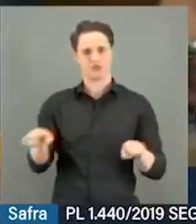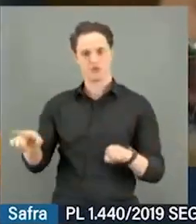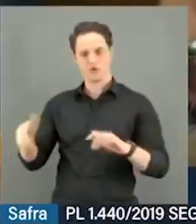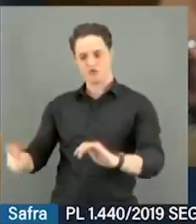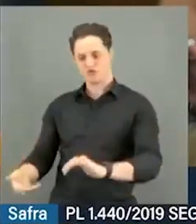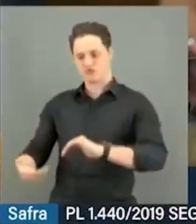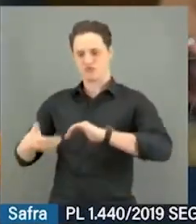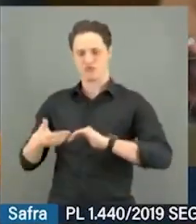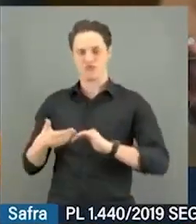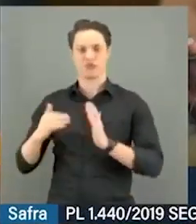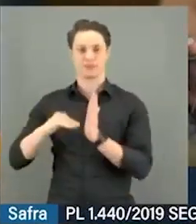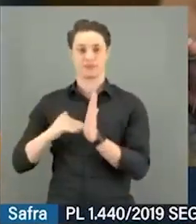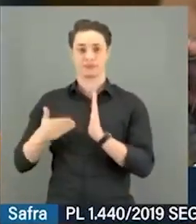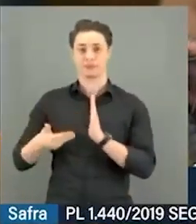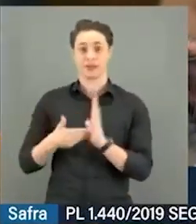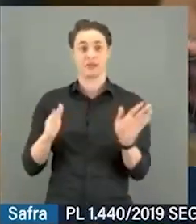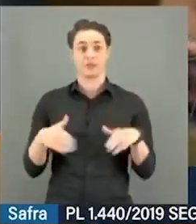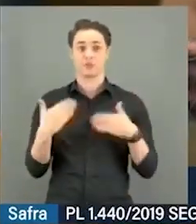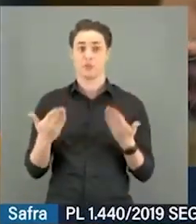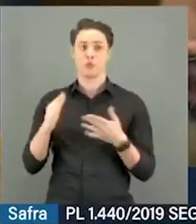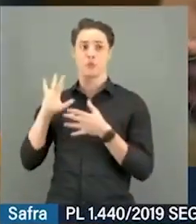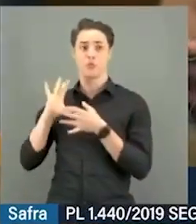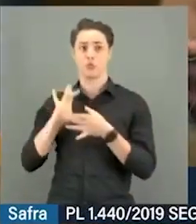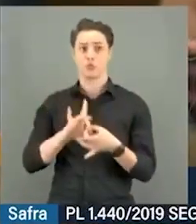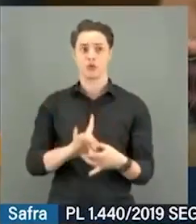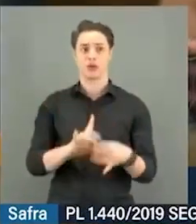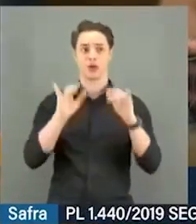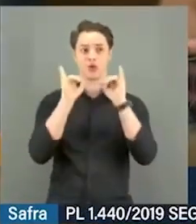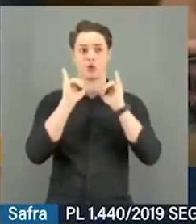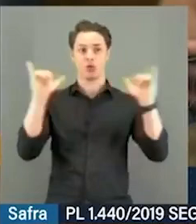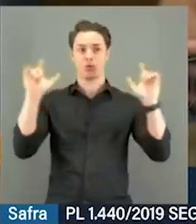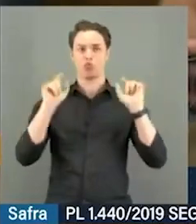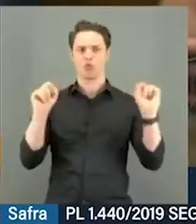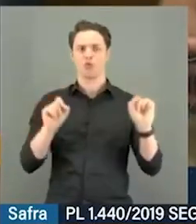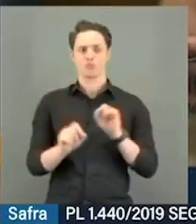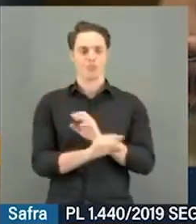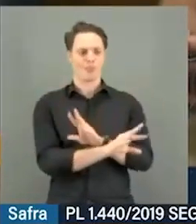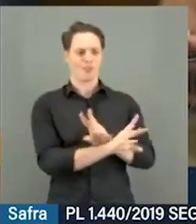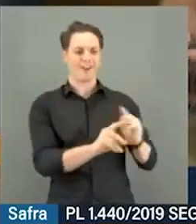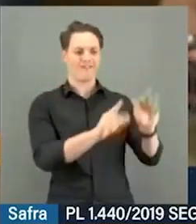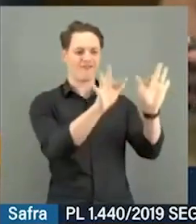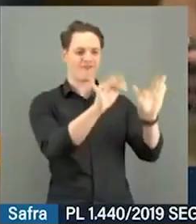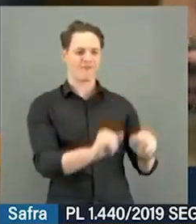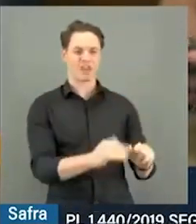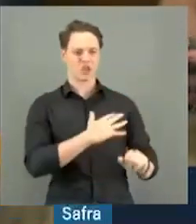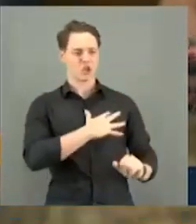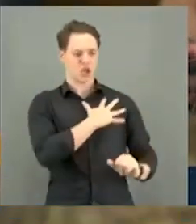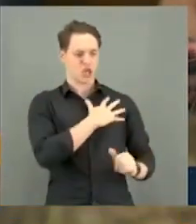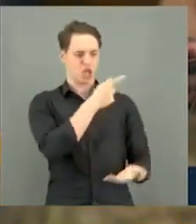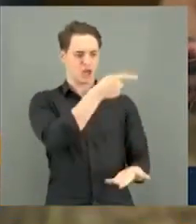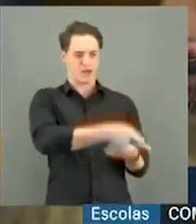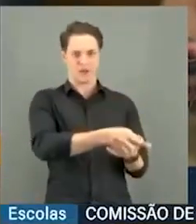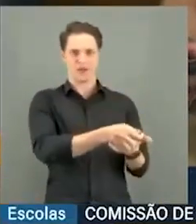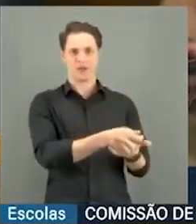Deputados. Neste contexto em que se anunciava o esgotamento do regime militar,